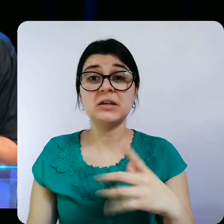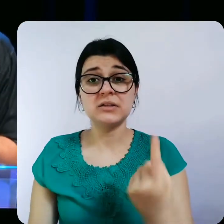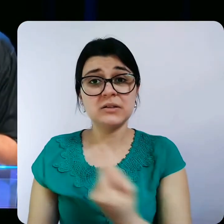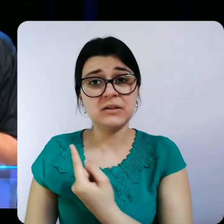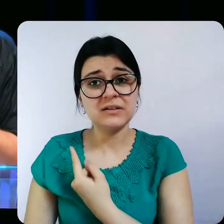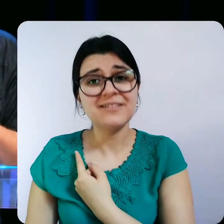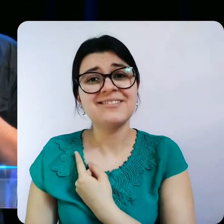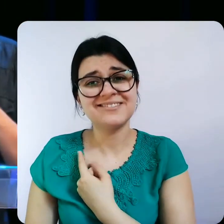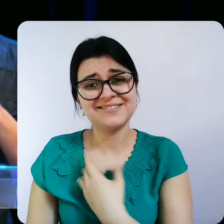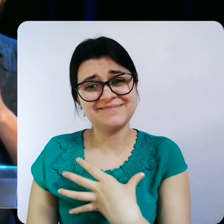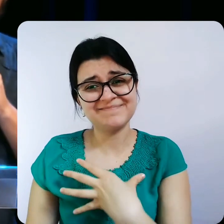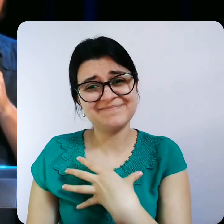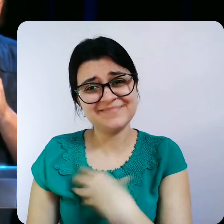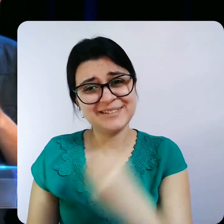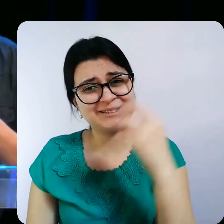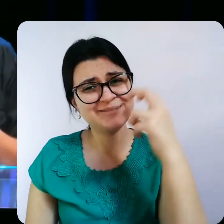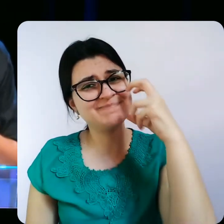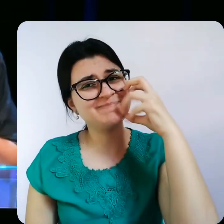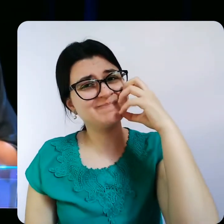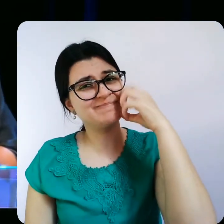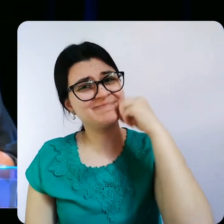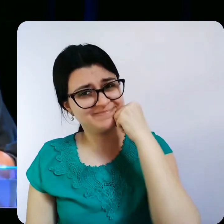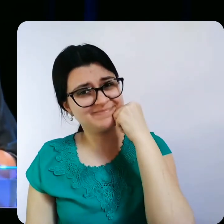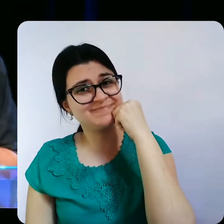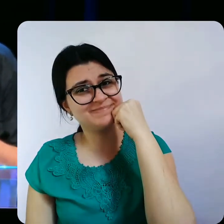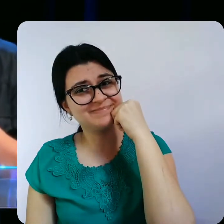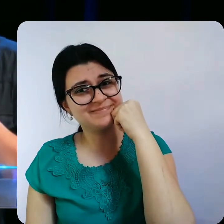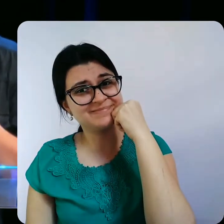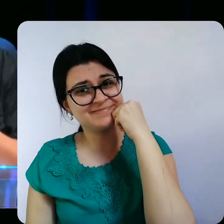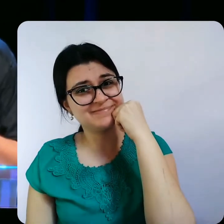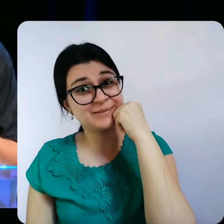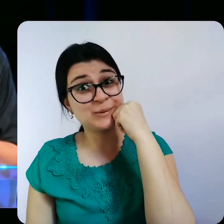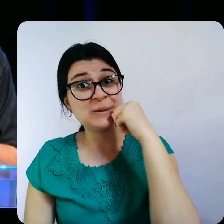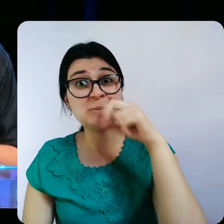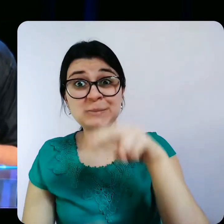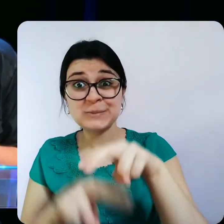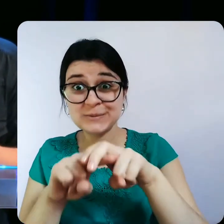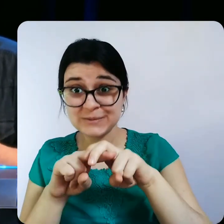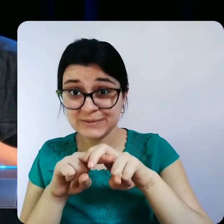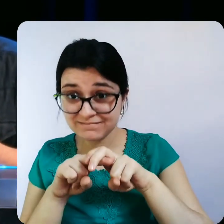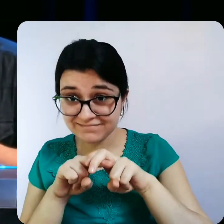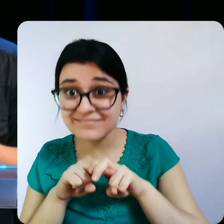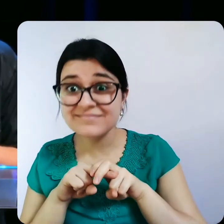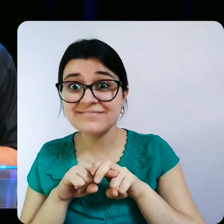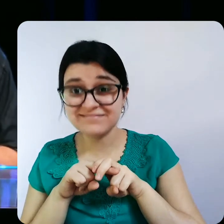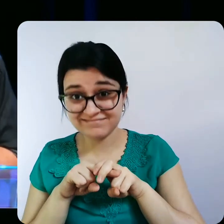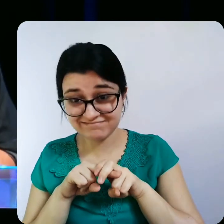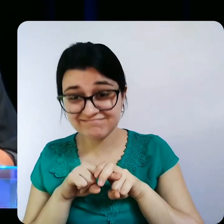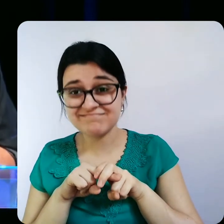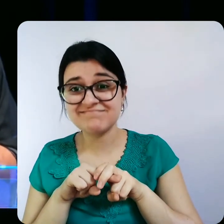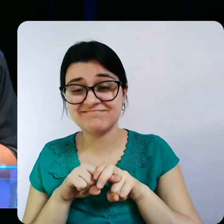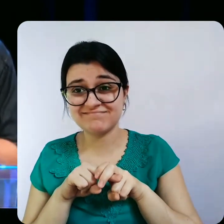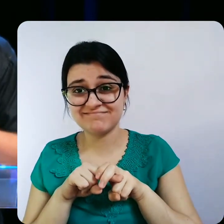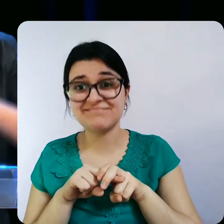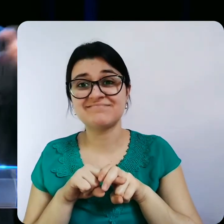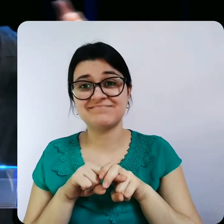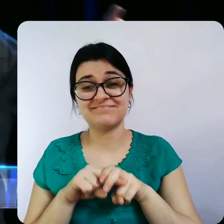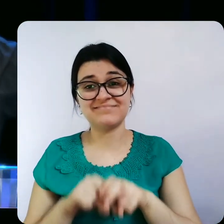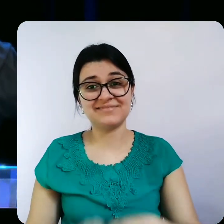porque nós somos seus filhos. Olha só, porque você é filho, porque você foi adotado como filho, porque nós somos